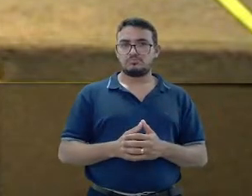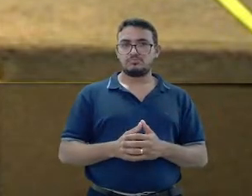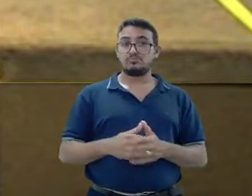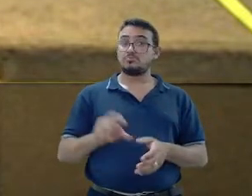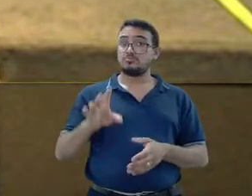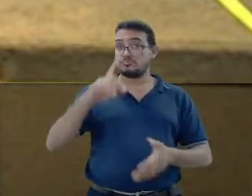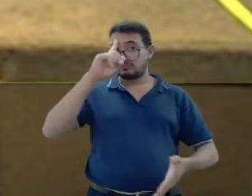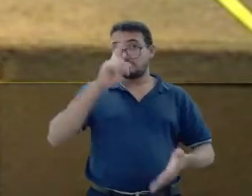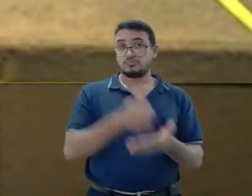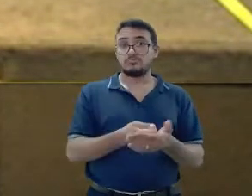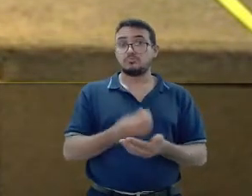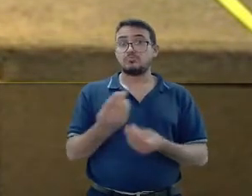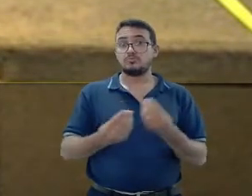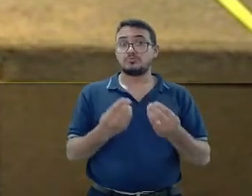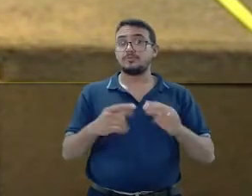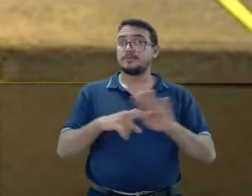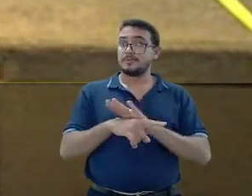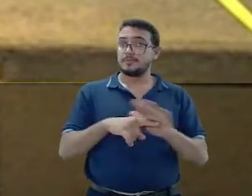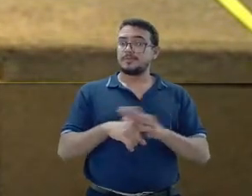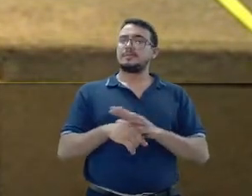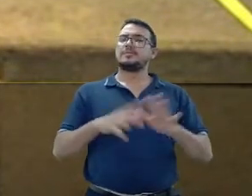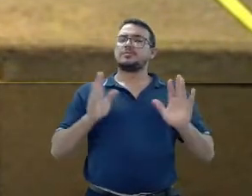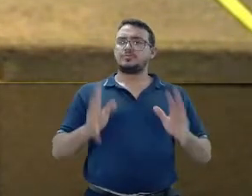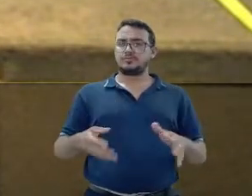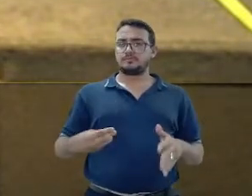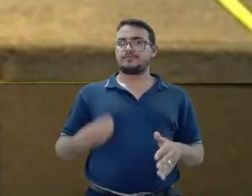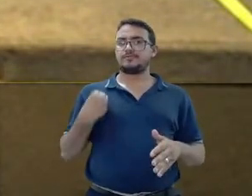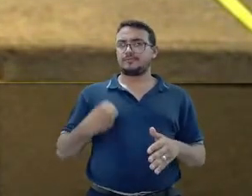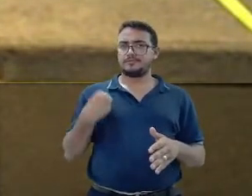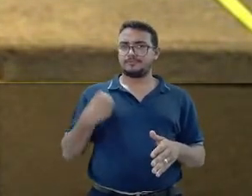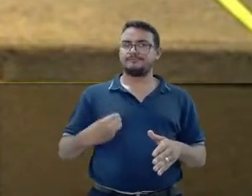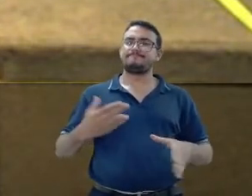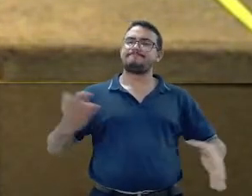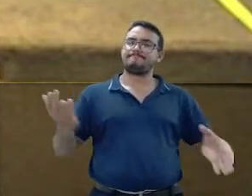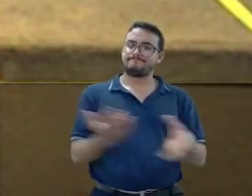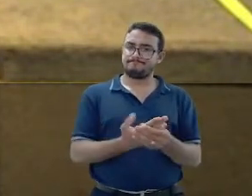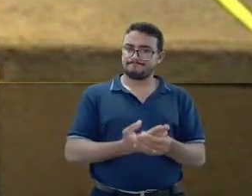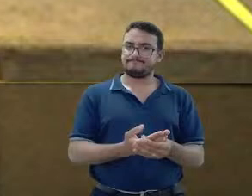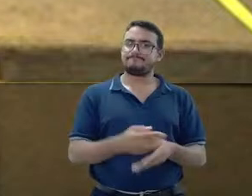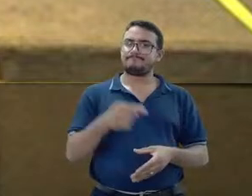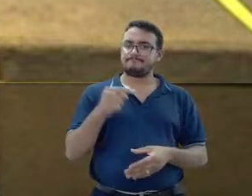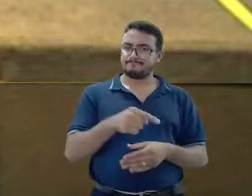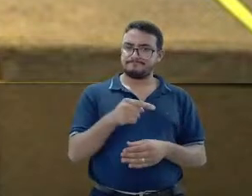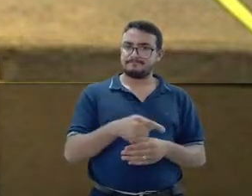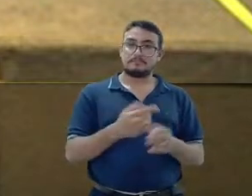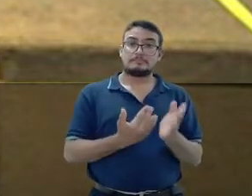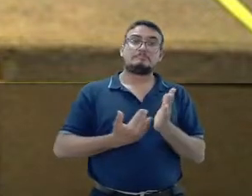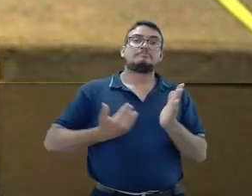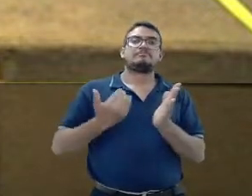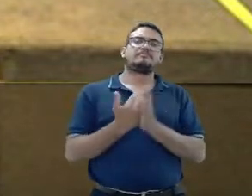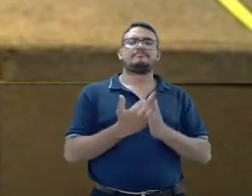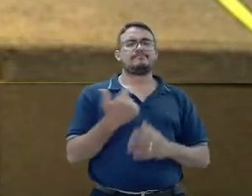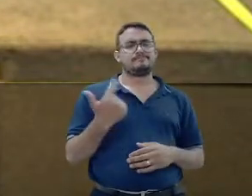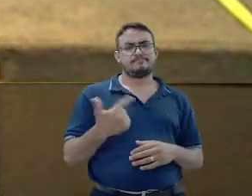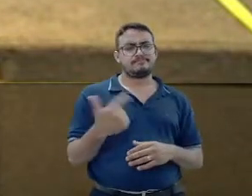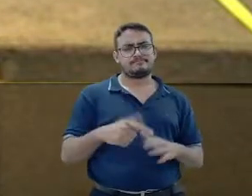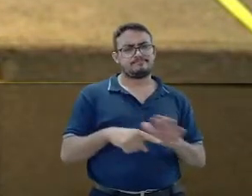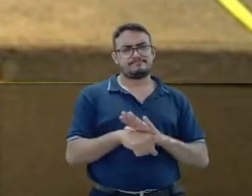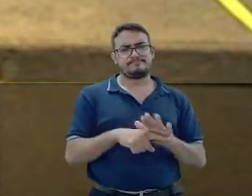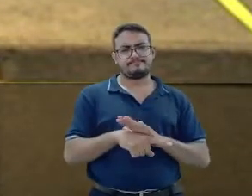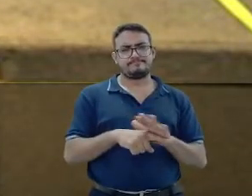estavam anexados aos autos, e não houve uma complementação para saber se aquele, de fato, houve ou não um aumento do grau